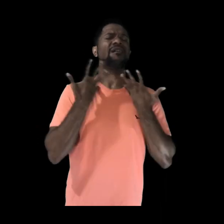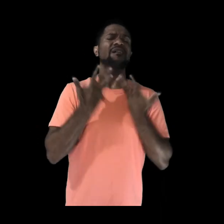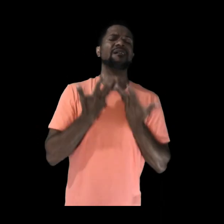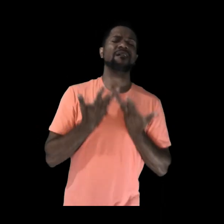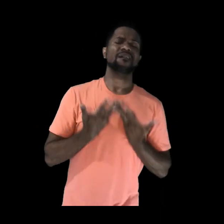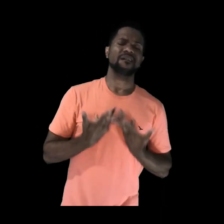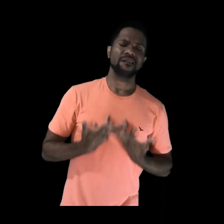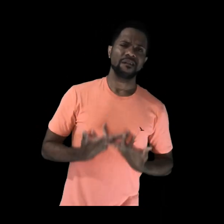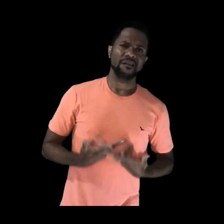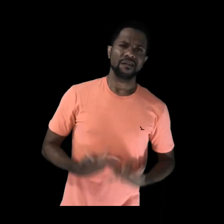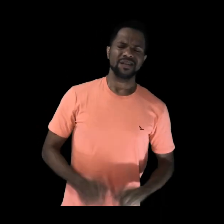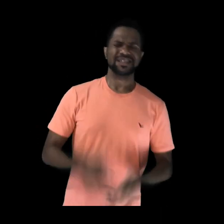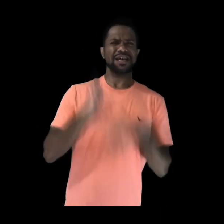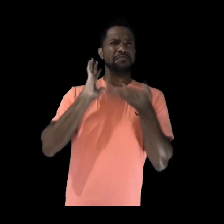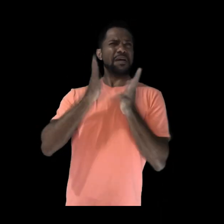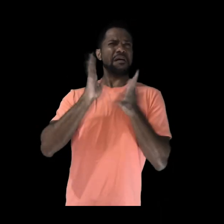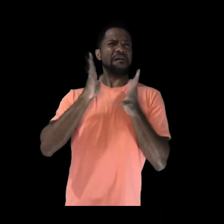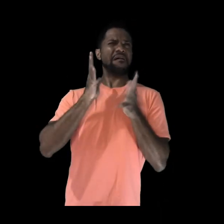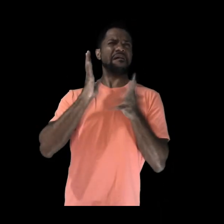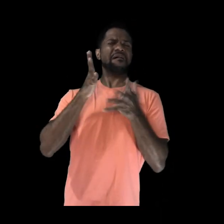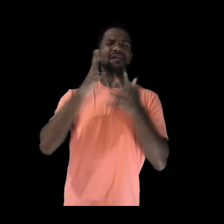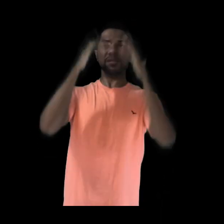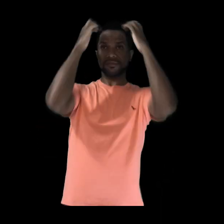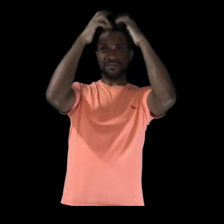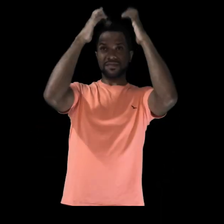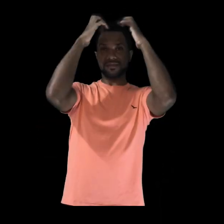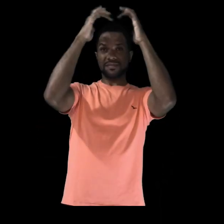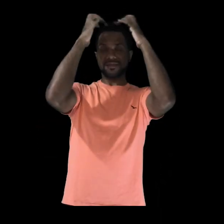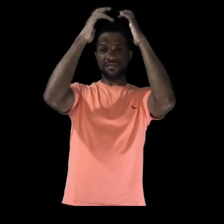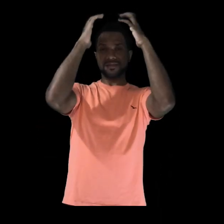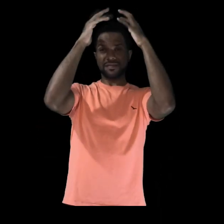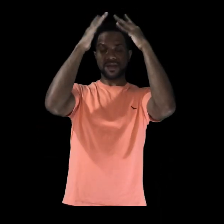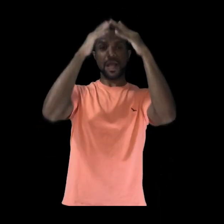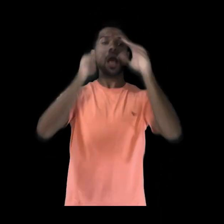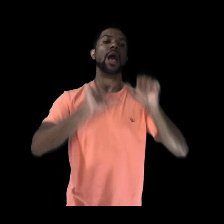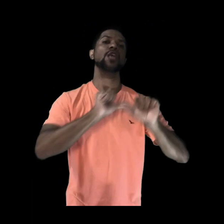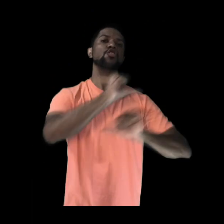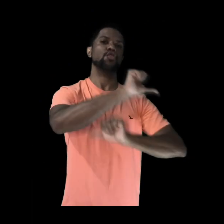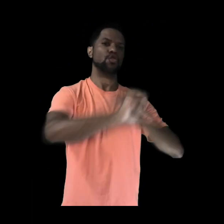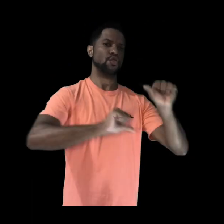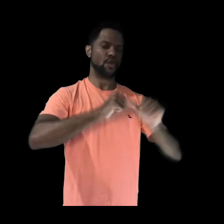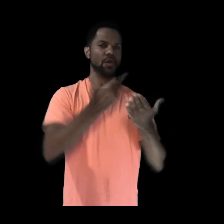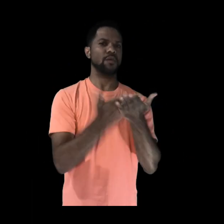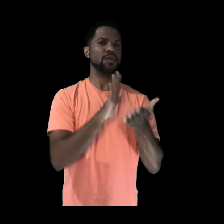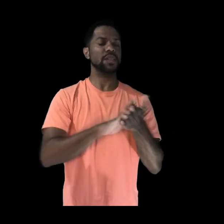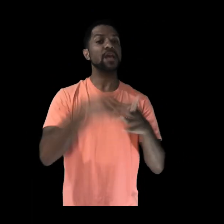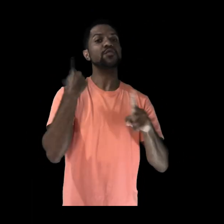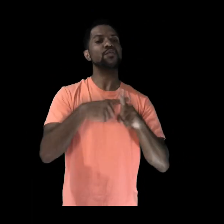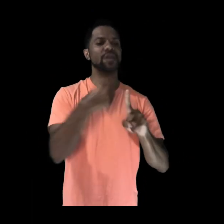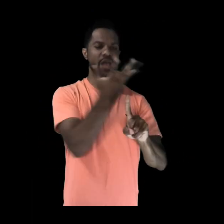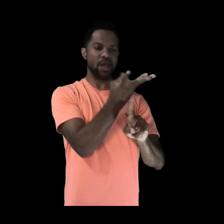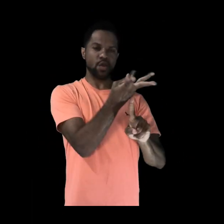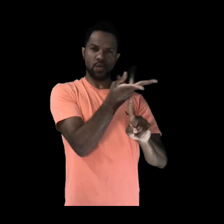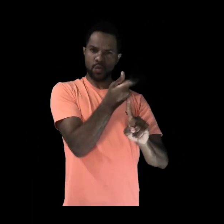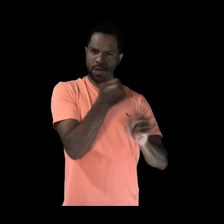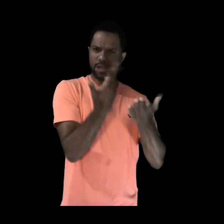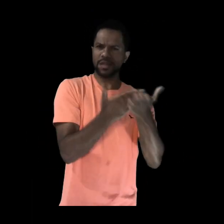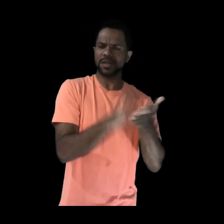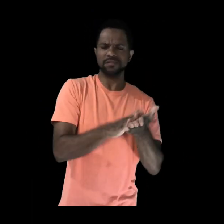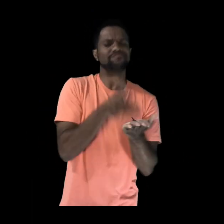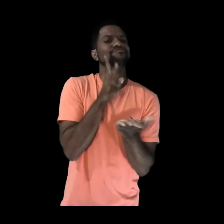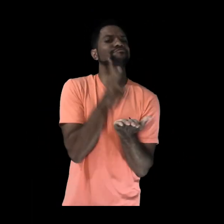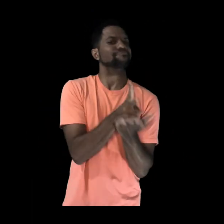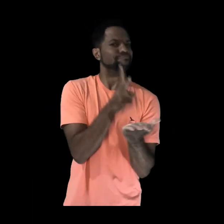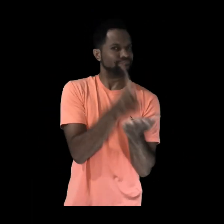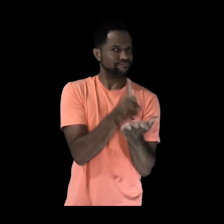ali cansado de processar a informação, porque a energia mental ela é limitada, aí troca-se o intérprete para que a